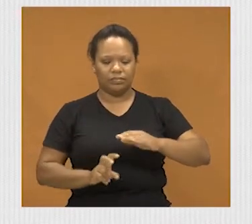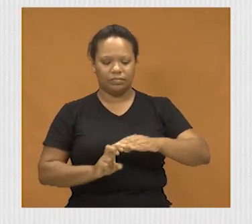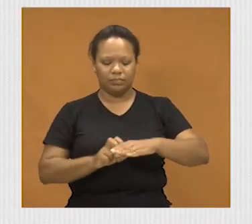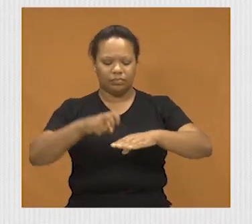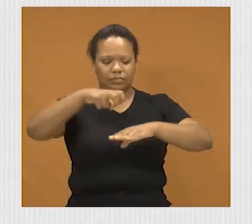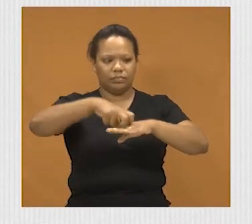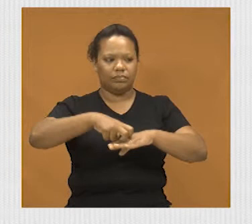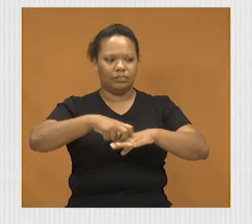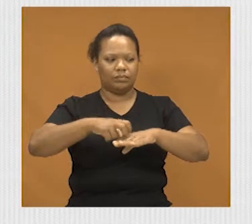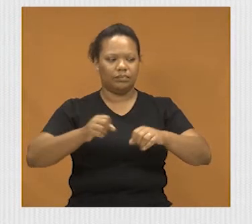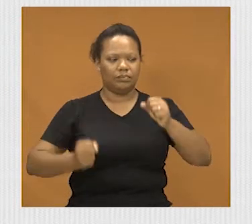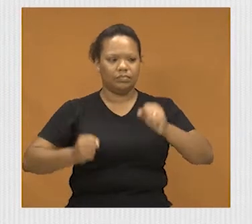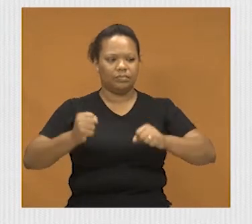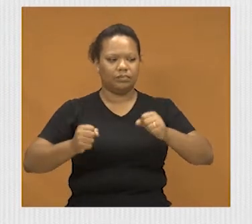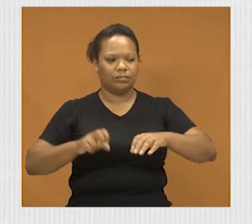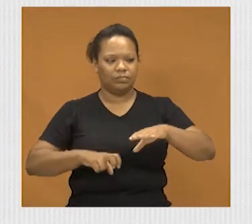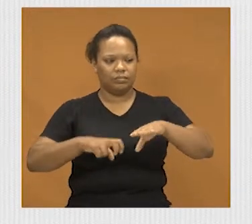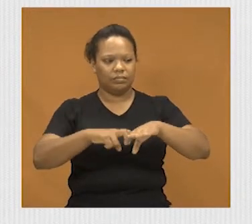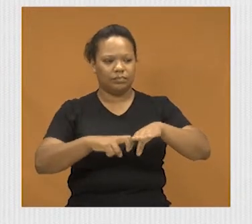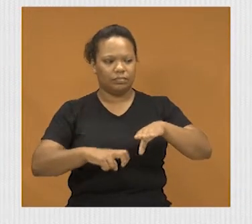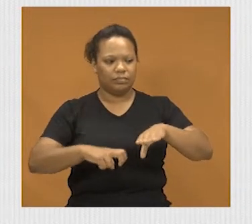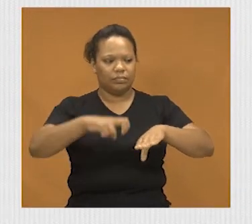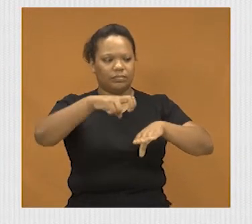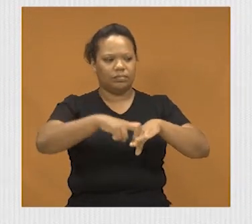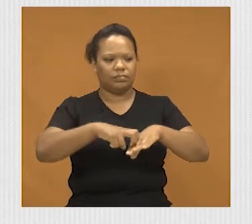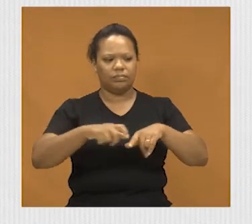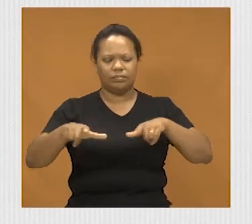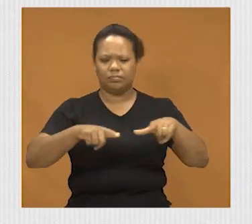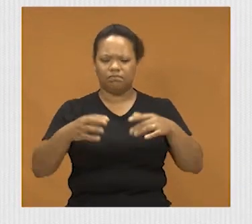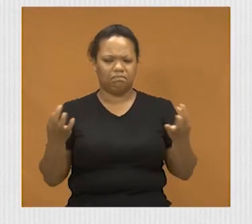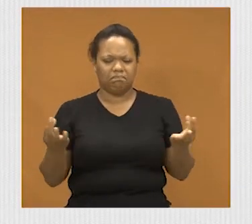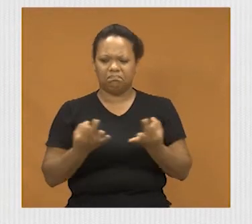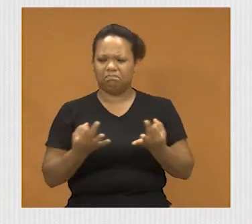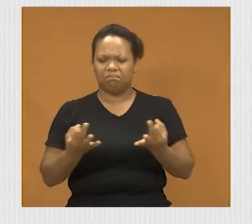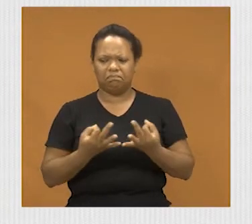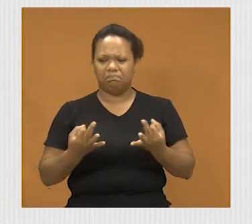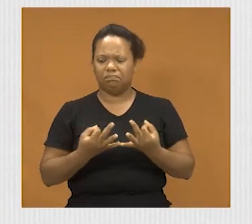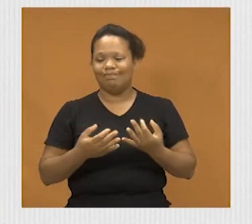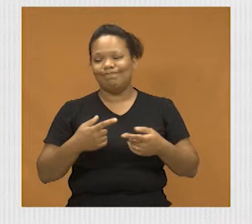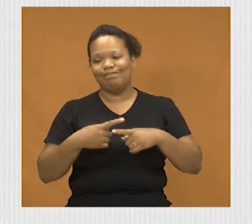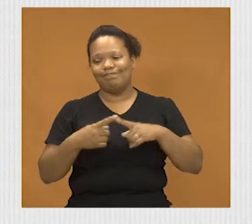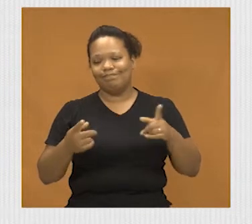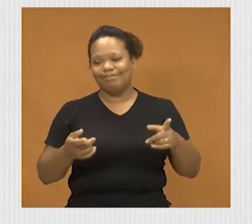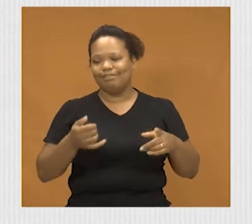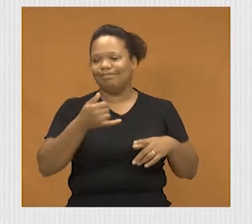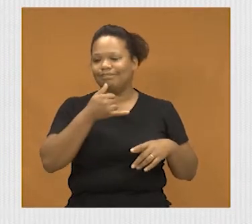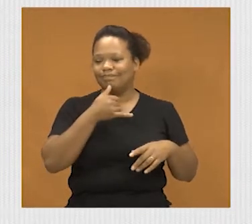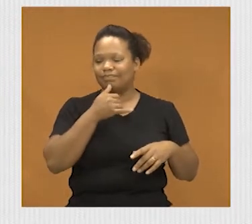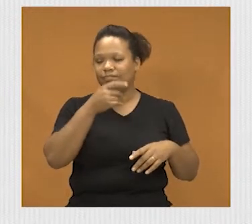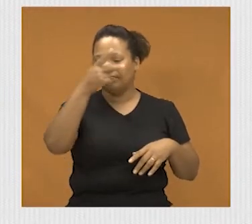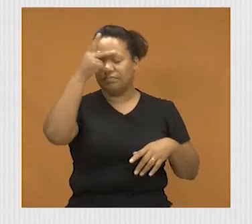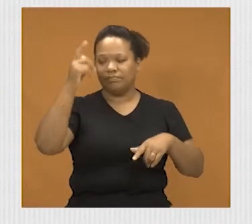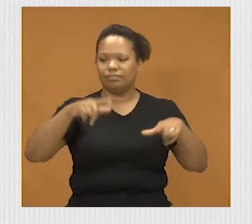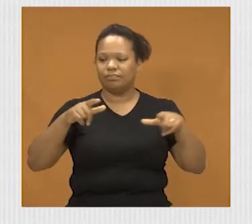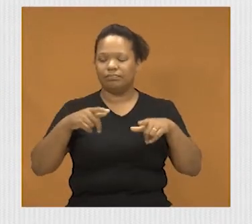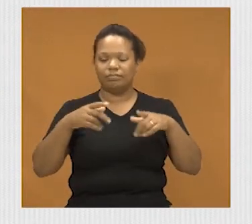via pavimentada. Tá? Foi um trabalho excelente que foi feito. Uma pena que os executores não